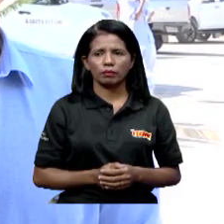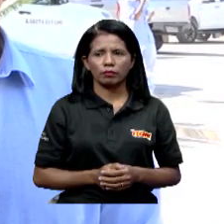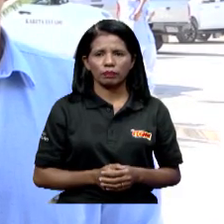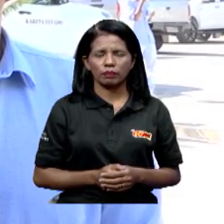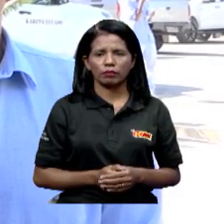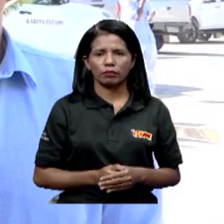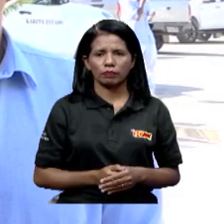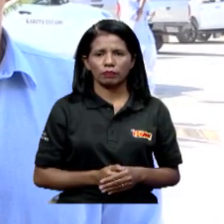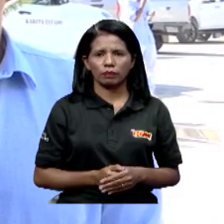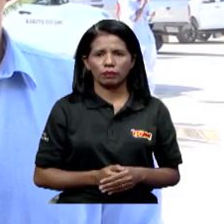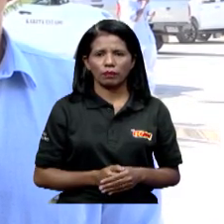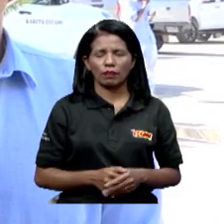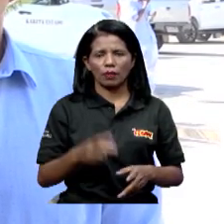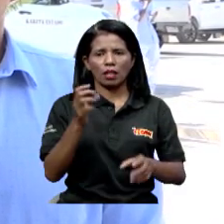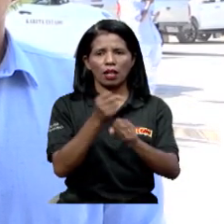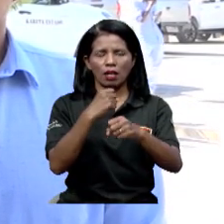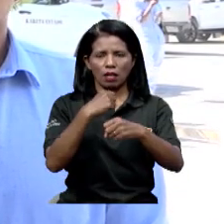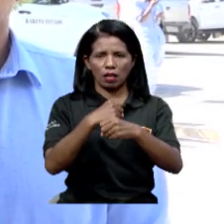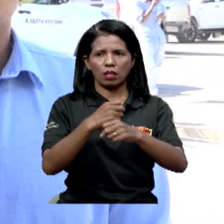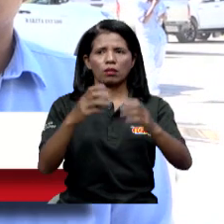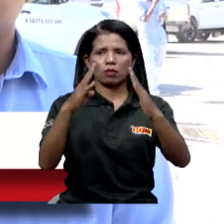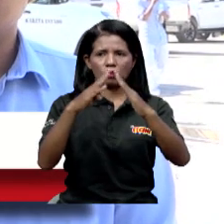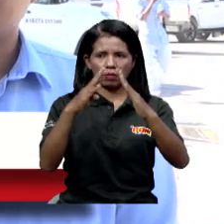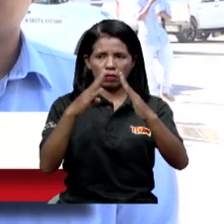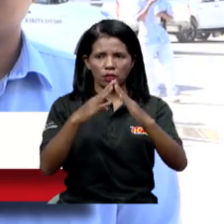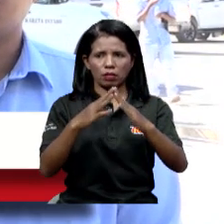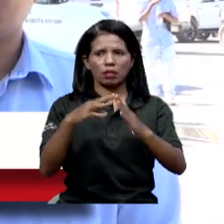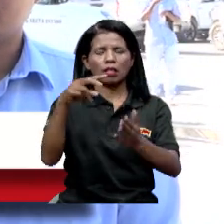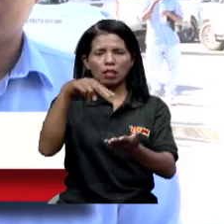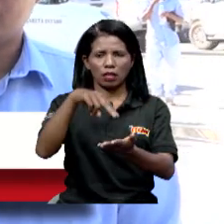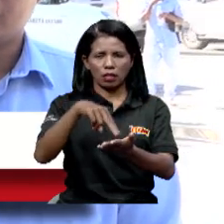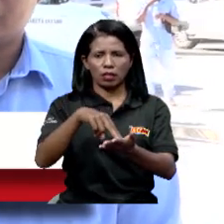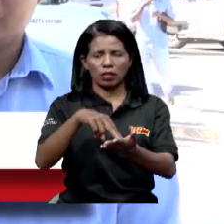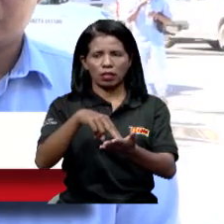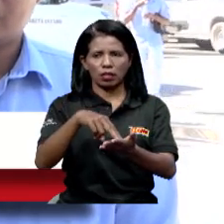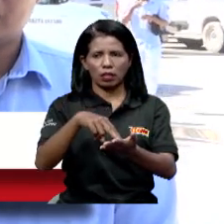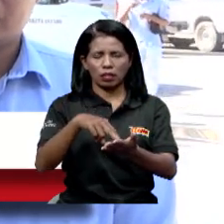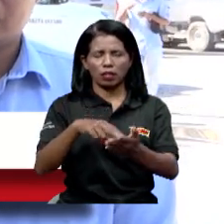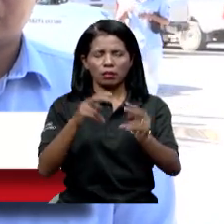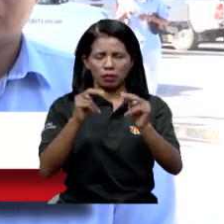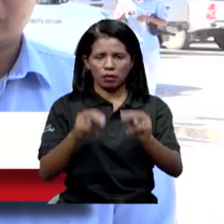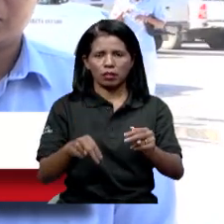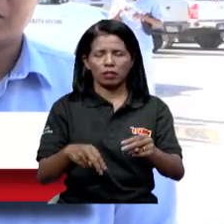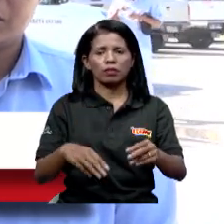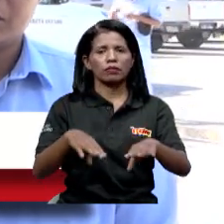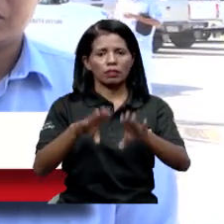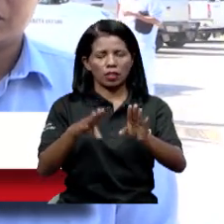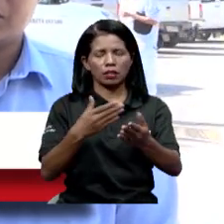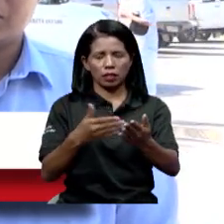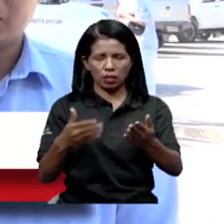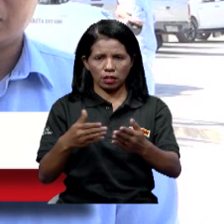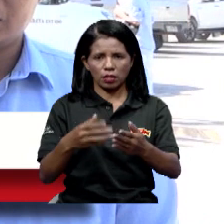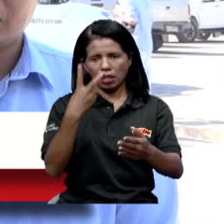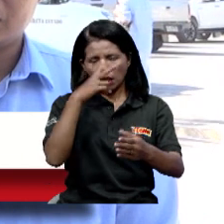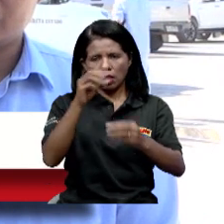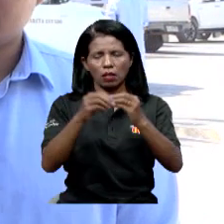Liga ba hari uma, hari itania precisa ruma e espaço público, tem que liga ao obras